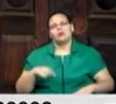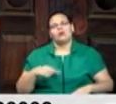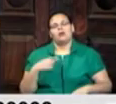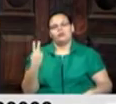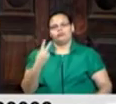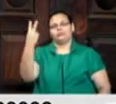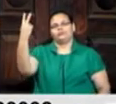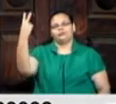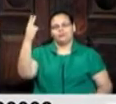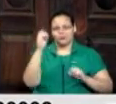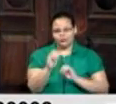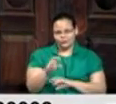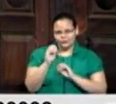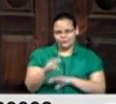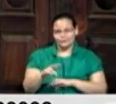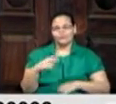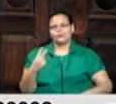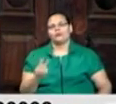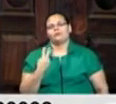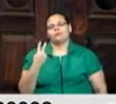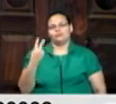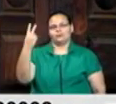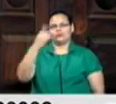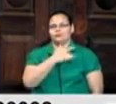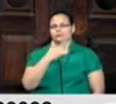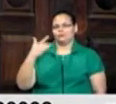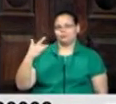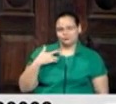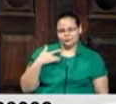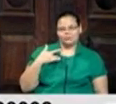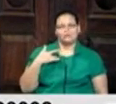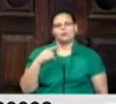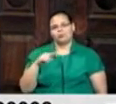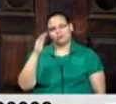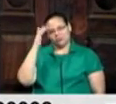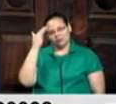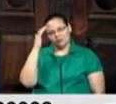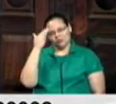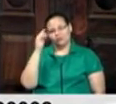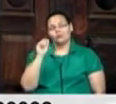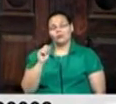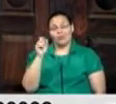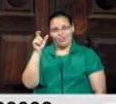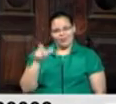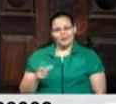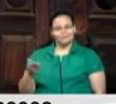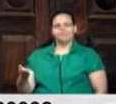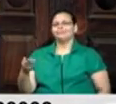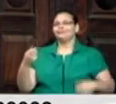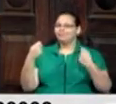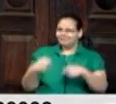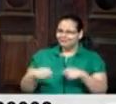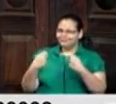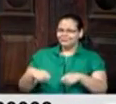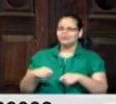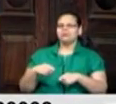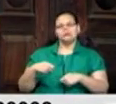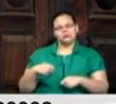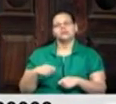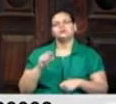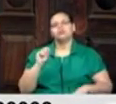realmente a educação, na hora de valorizar a saúde, entendendo que aquele que mais precisa